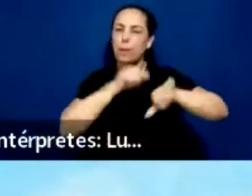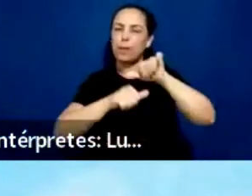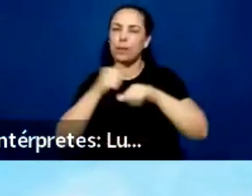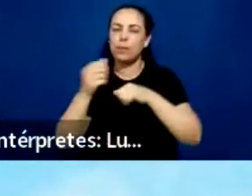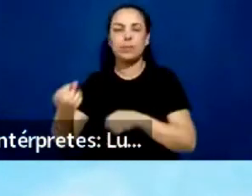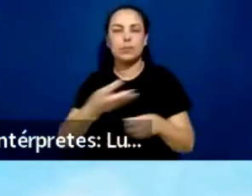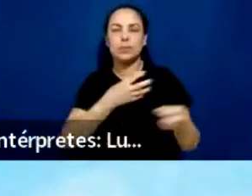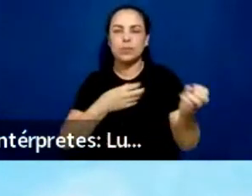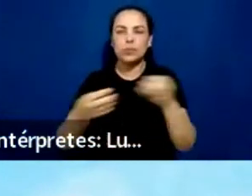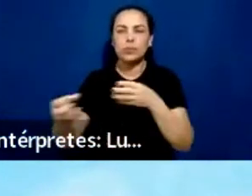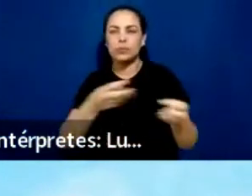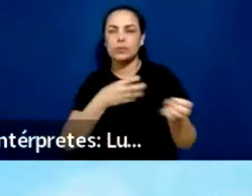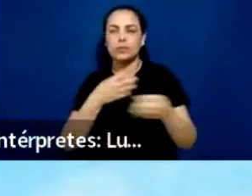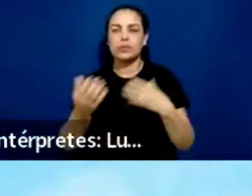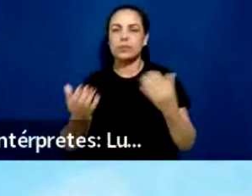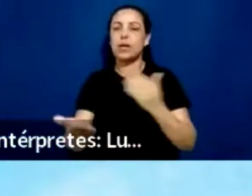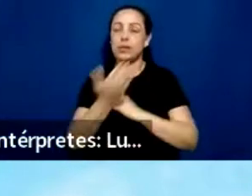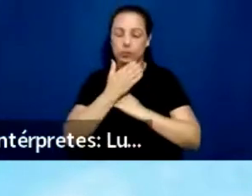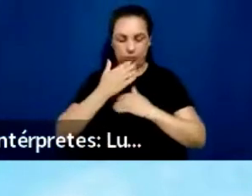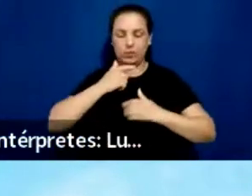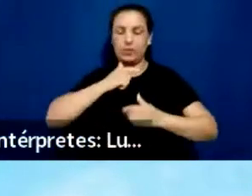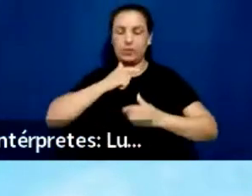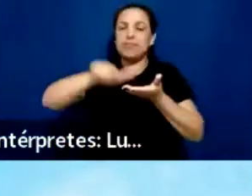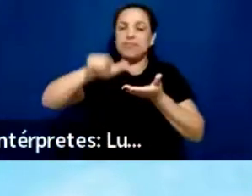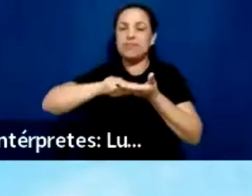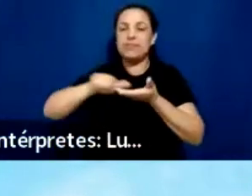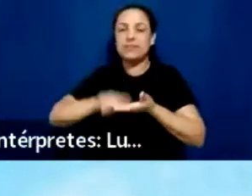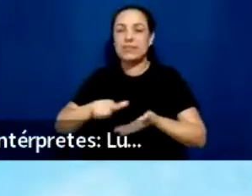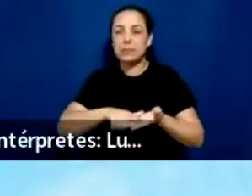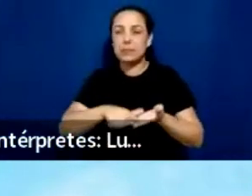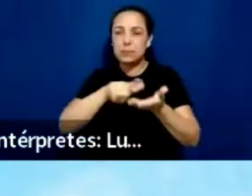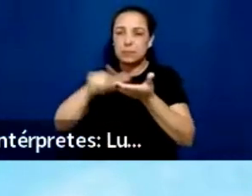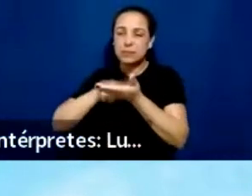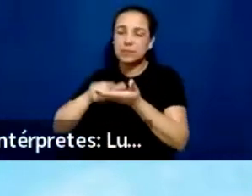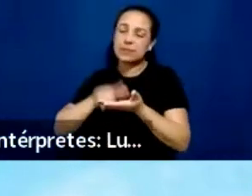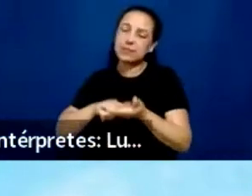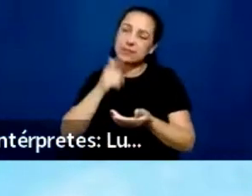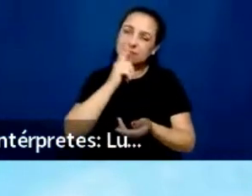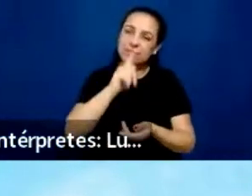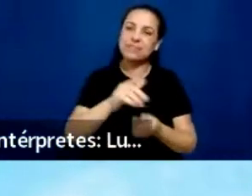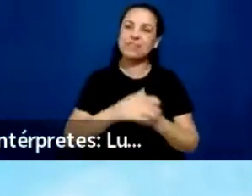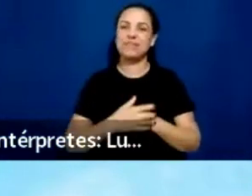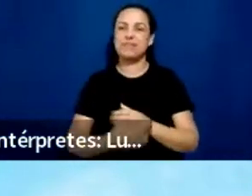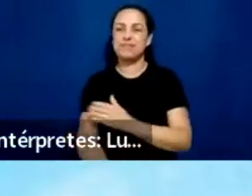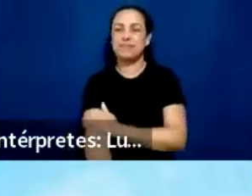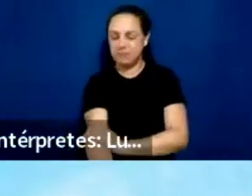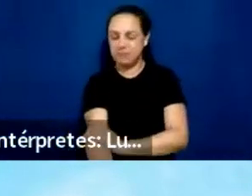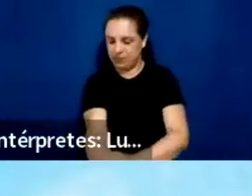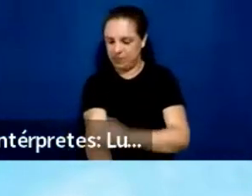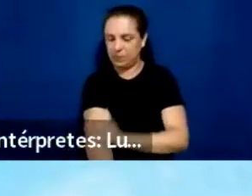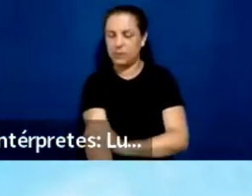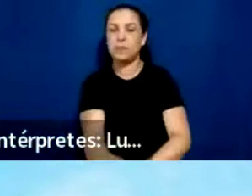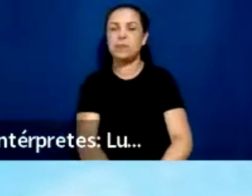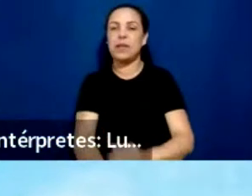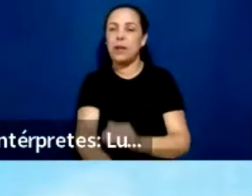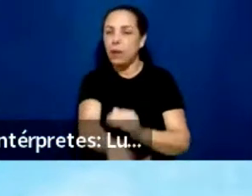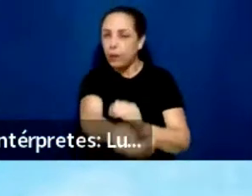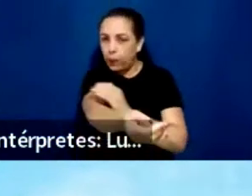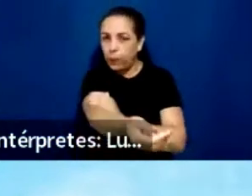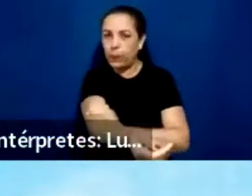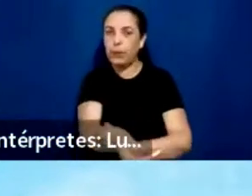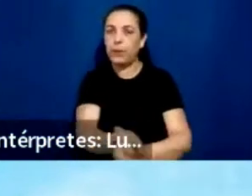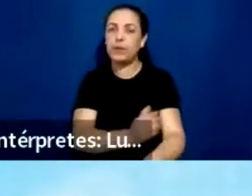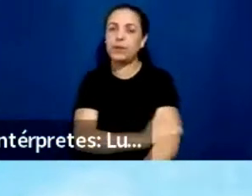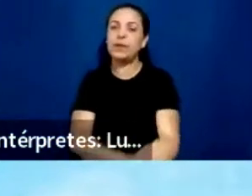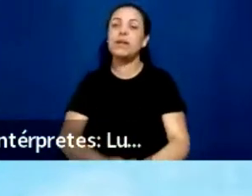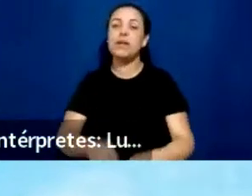está mais alcalino, que nós estamos neutralizando o excesso de radicais livres. Nós estamos falando aqui de um